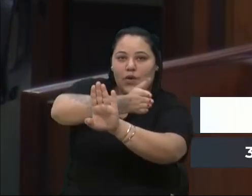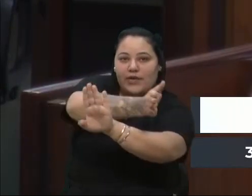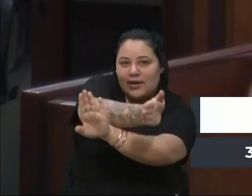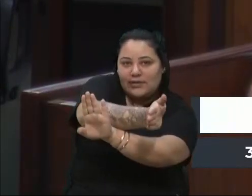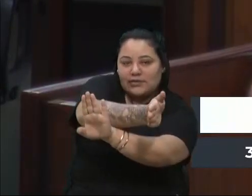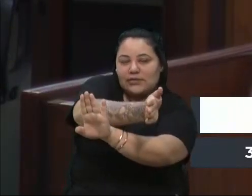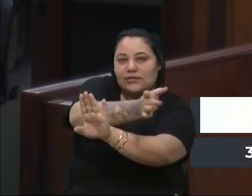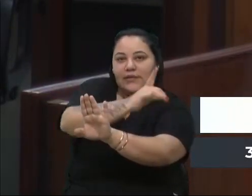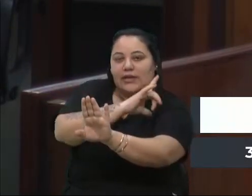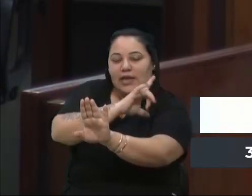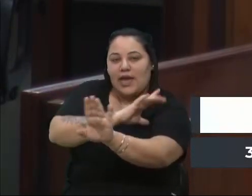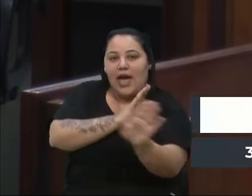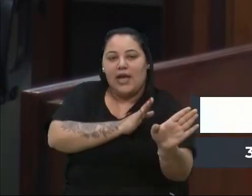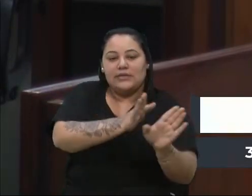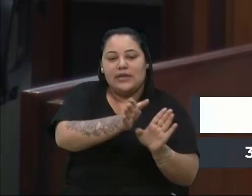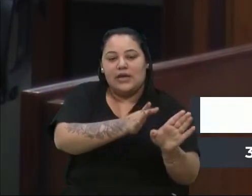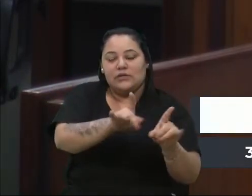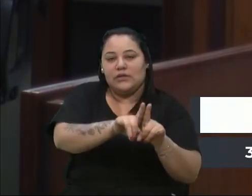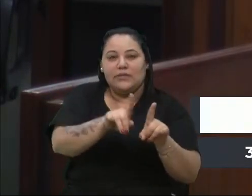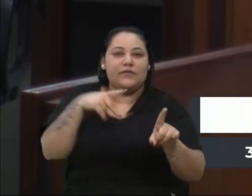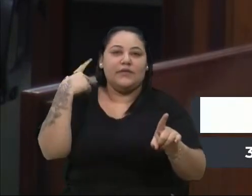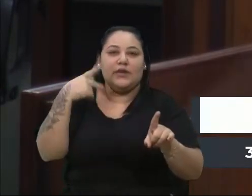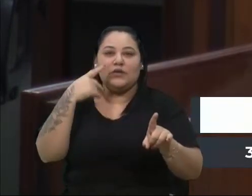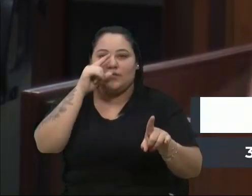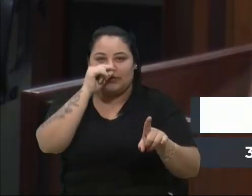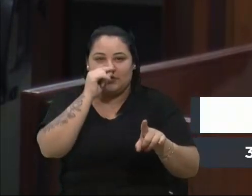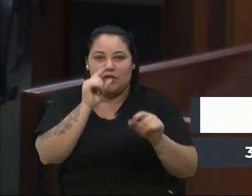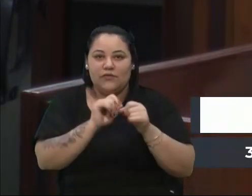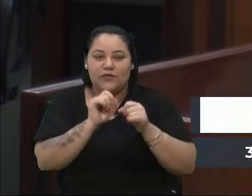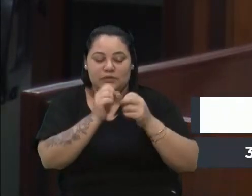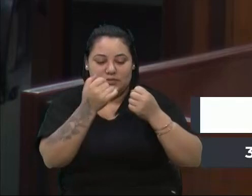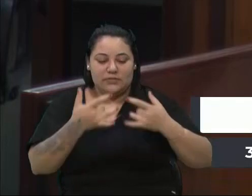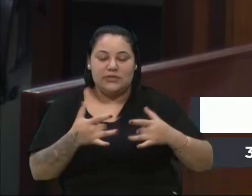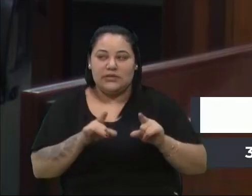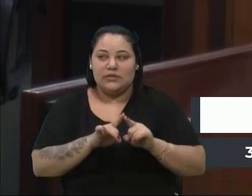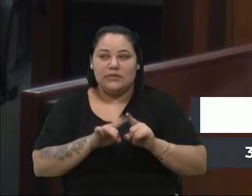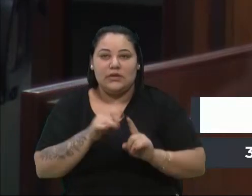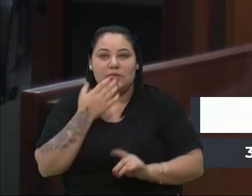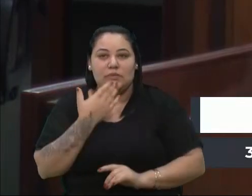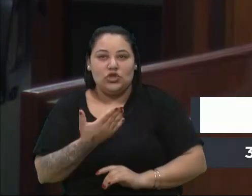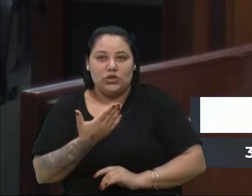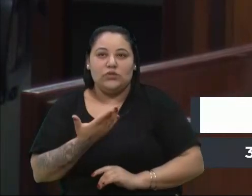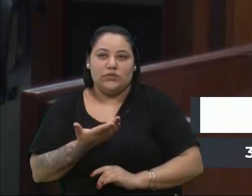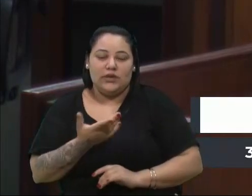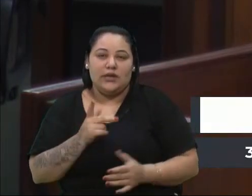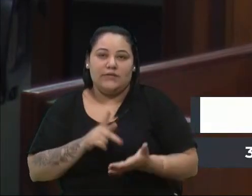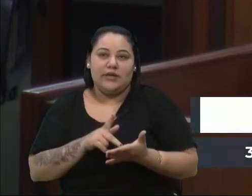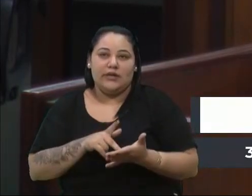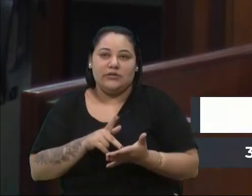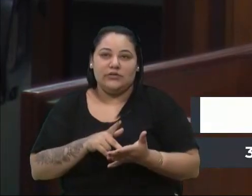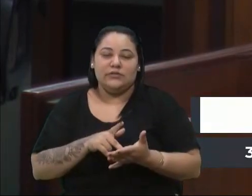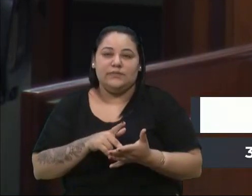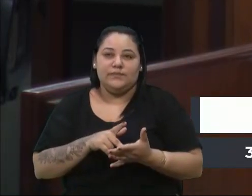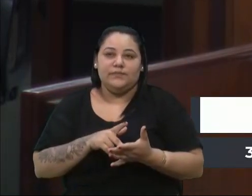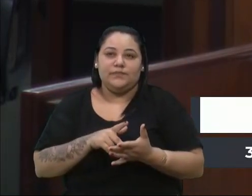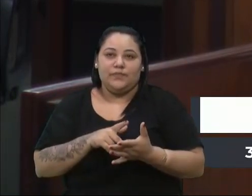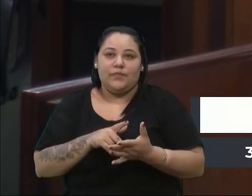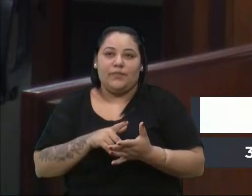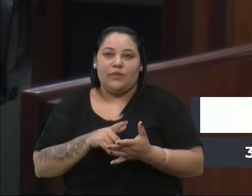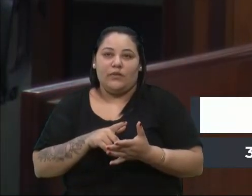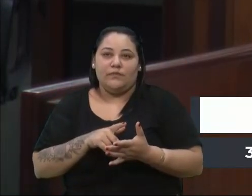Fantinel fez uma explanação pedindo para que fosse desviar uma